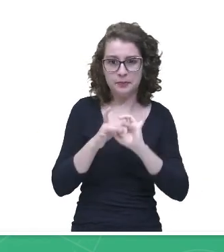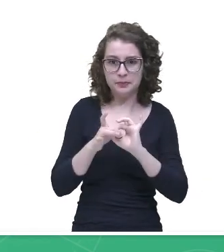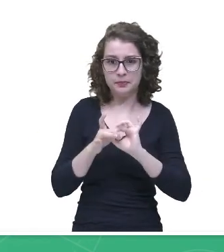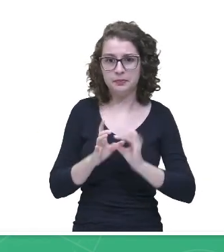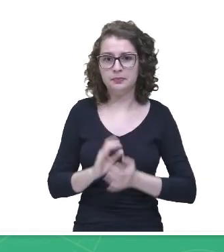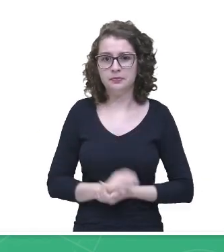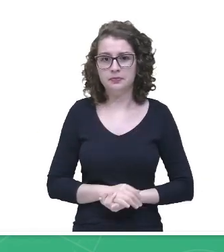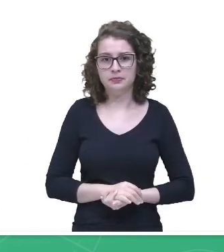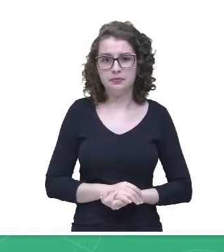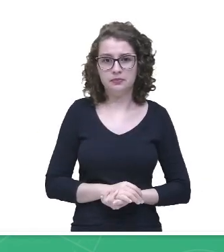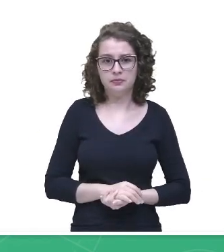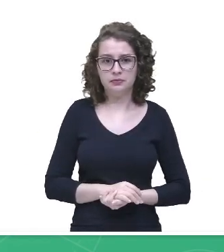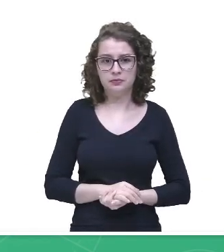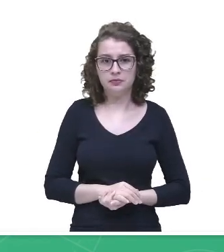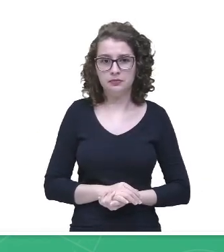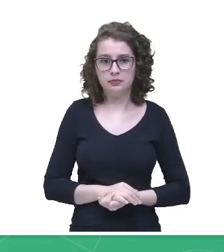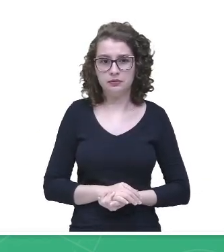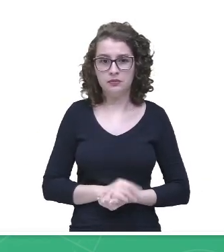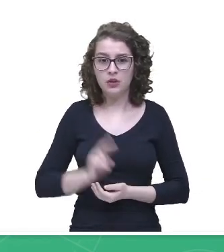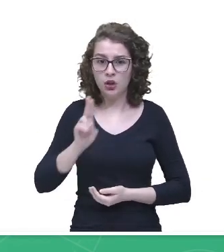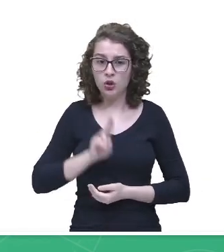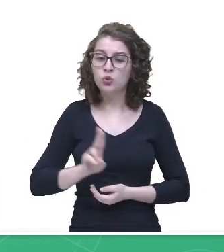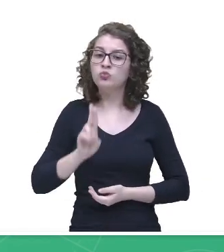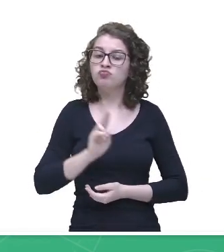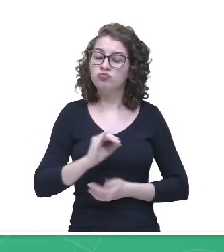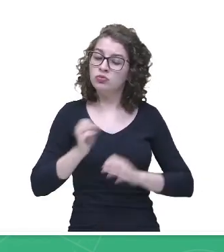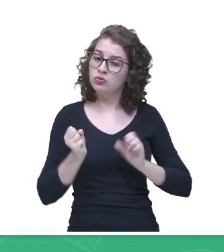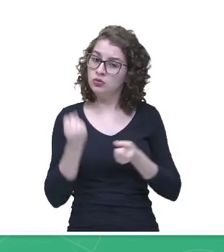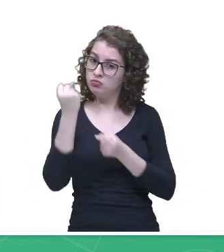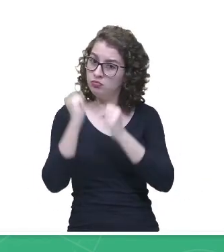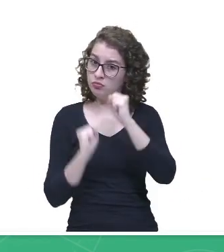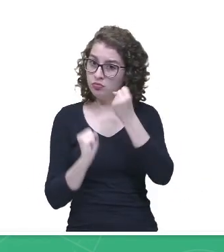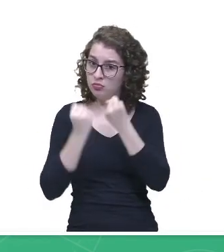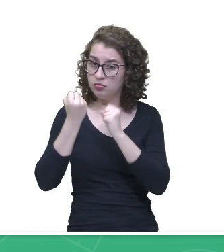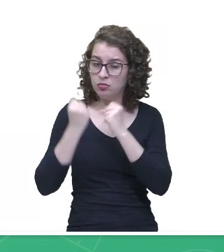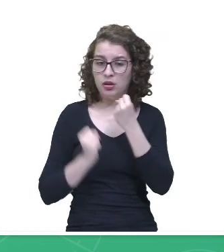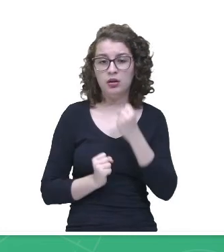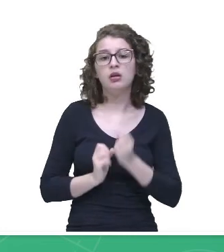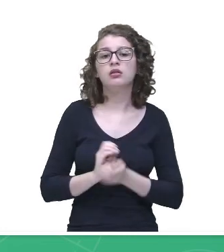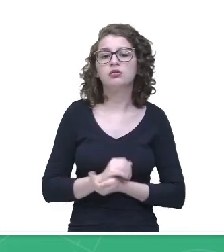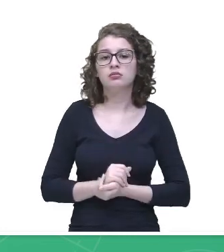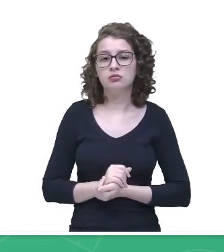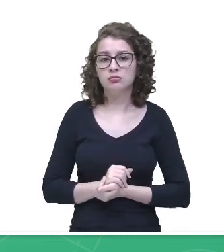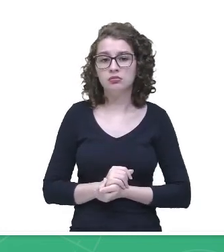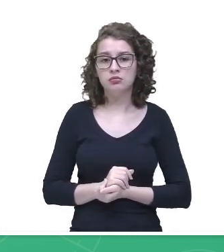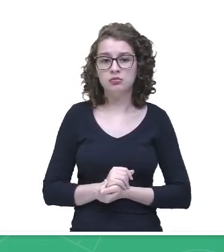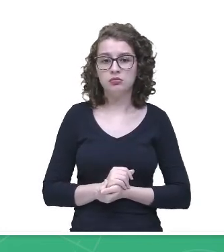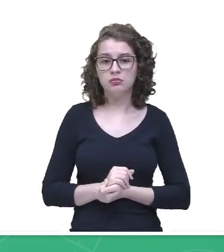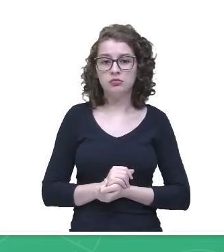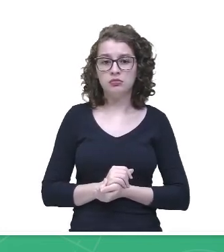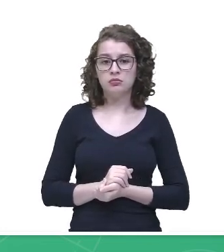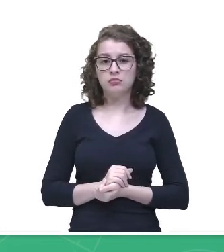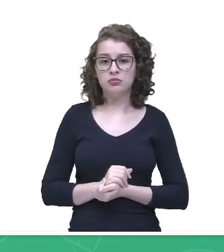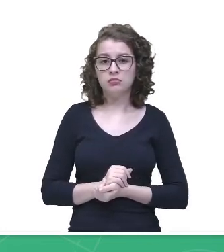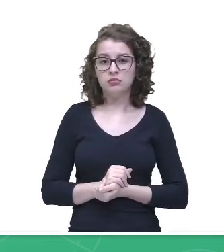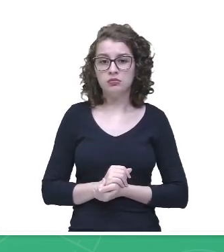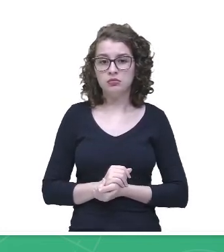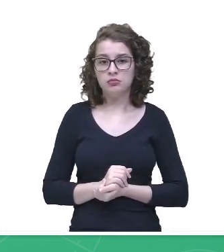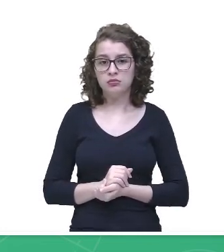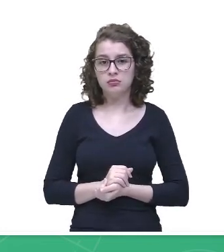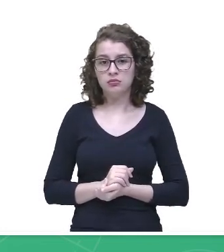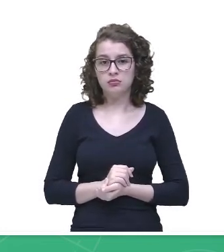Então, o setor primário não é uma realidade mais distante, tá? Dessas grandes cidades. O setor